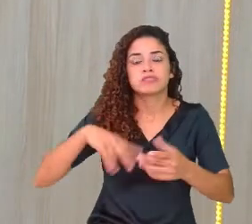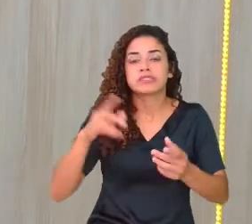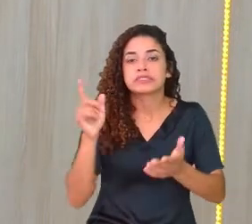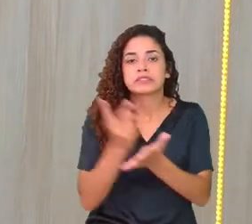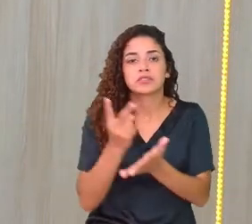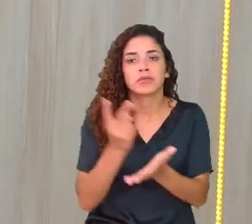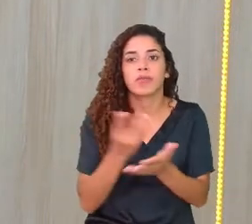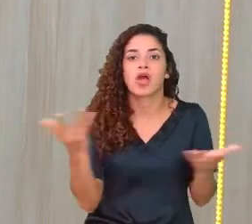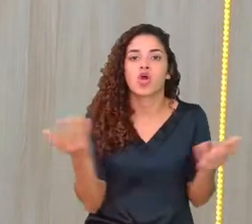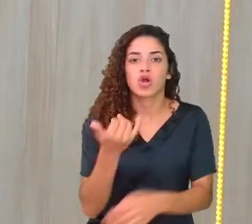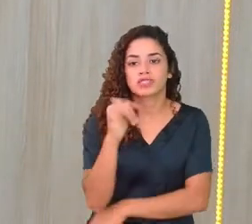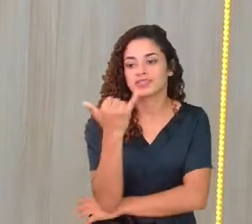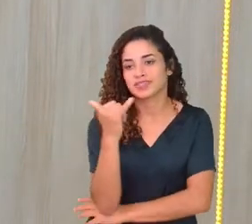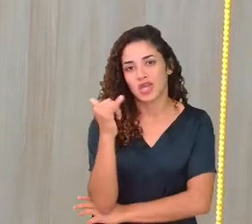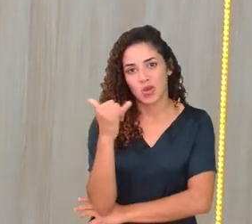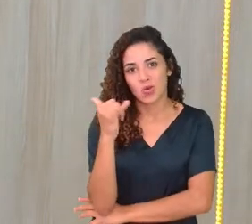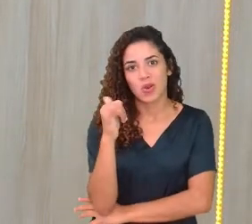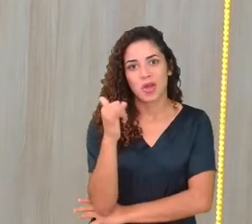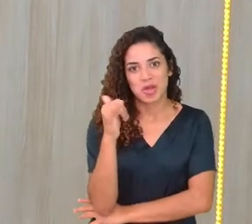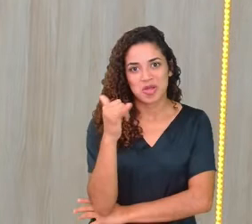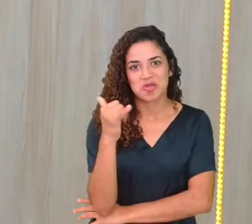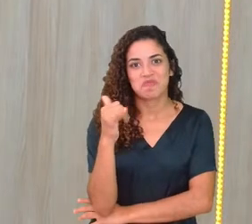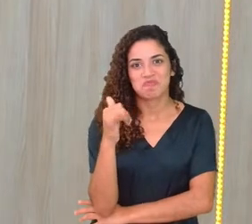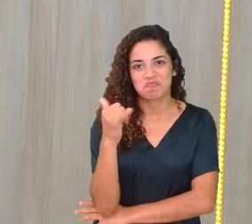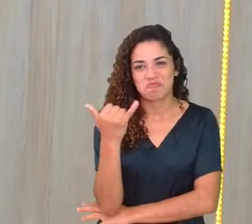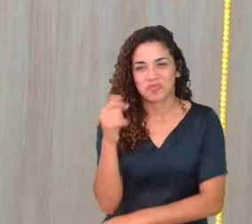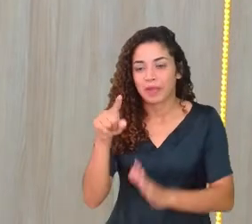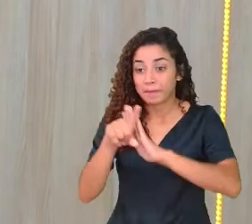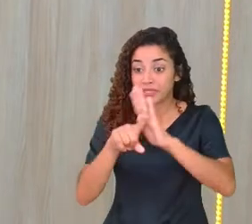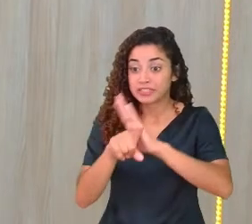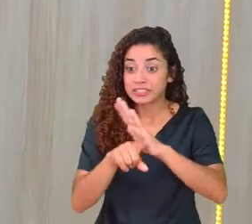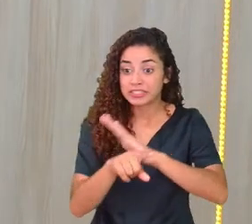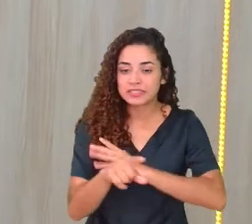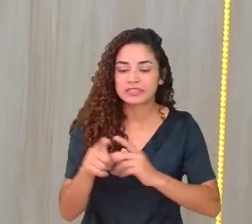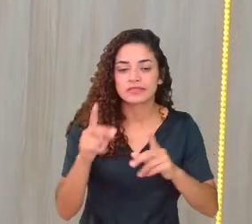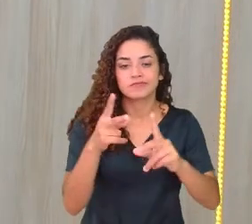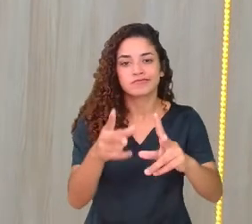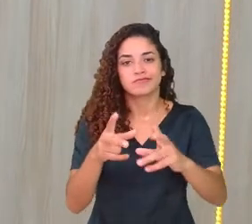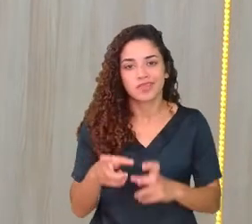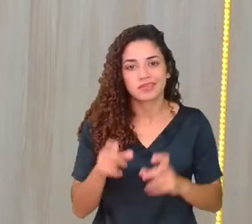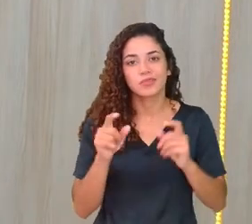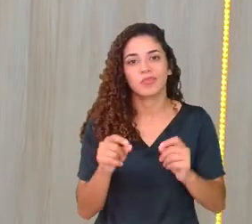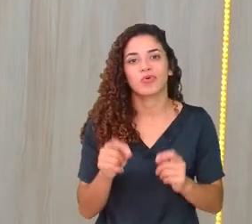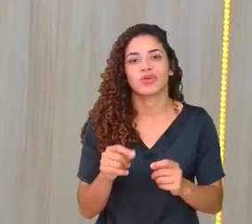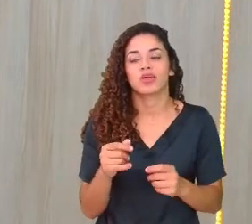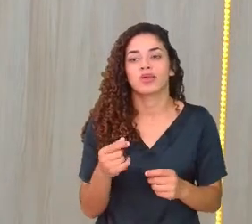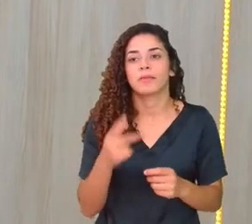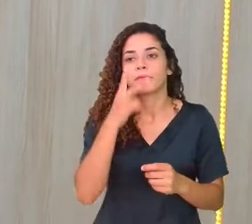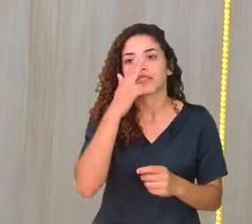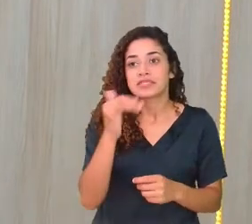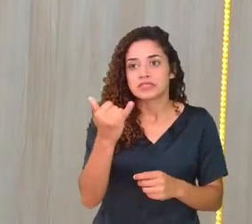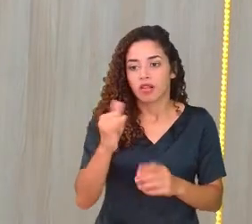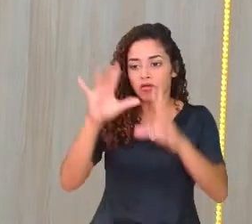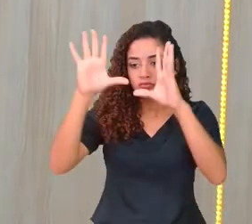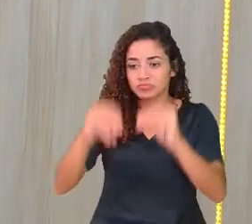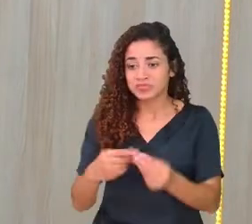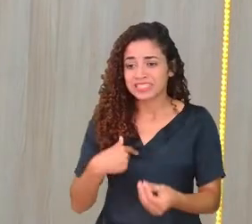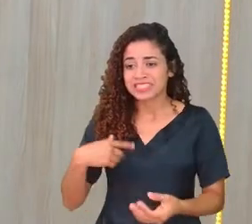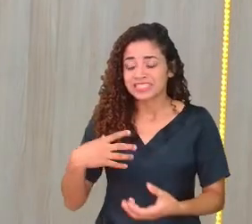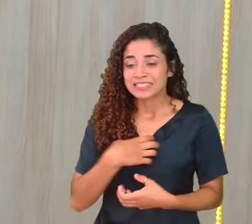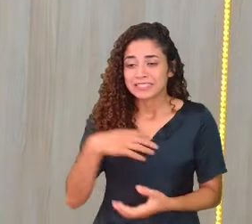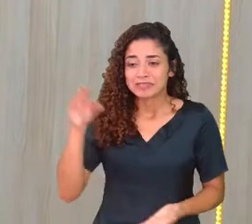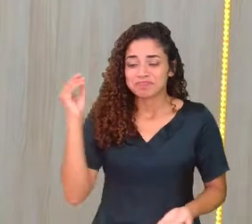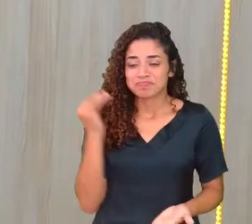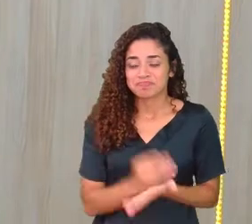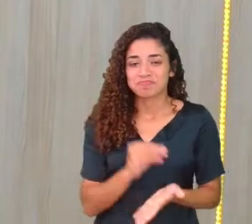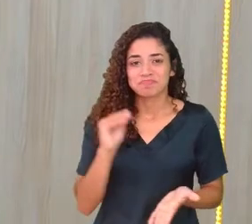celular está dominando, eu acho, né, professora Isabel? Nas pesquisas aí, a gente sente mais falta do celular do que de uma